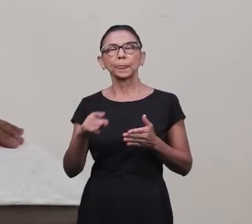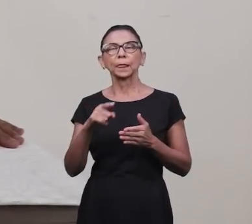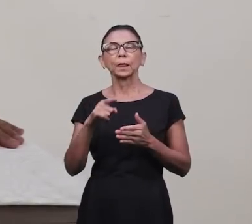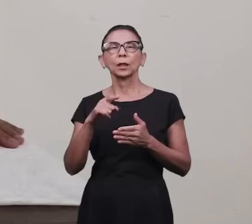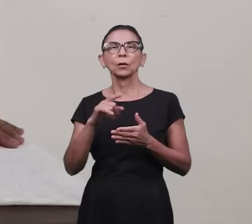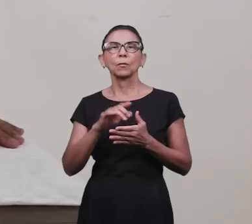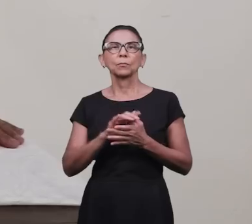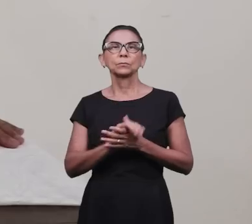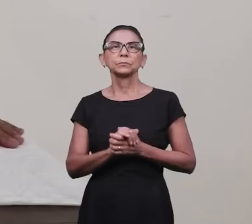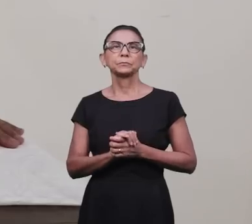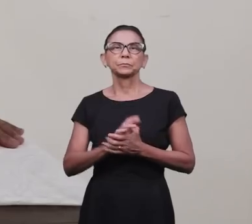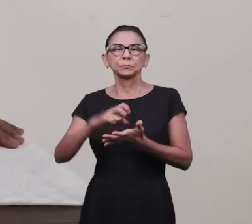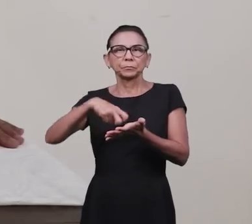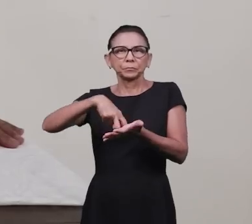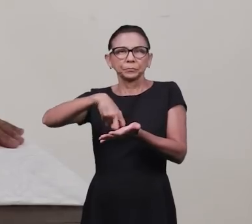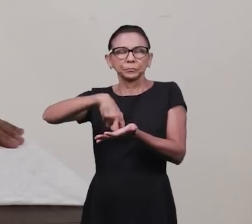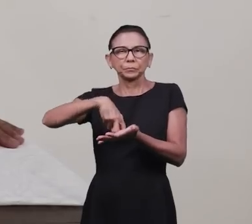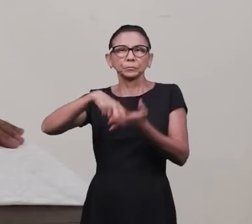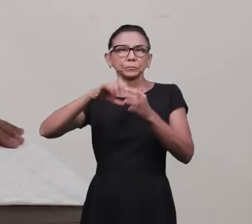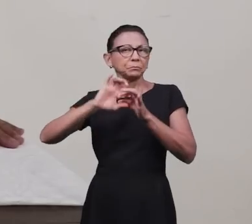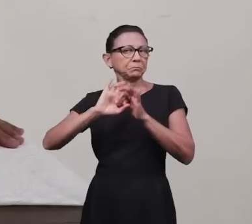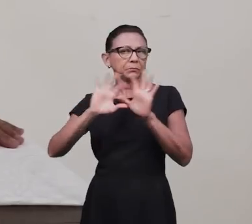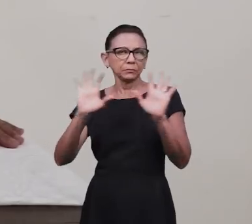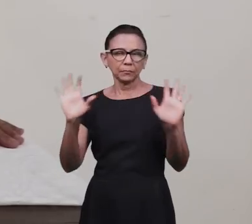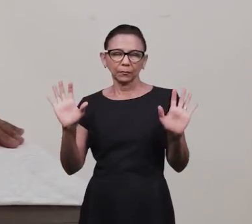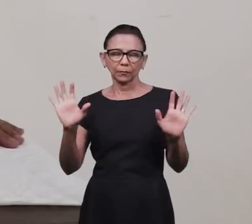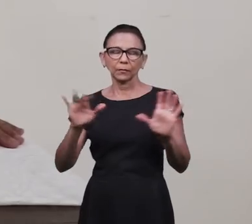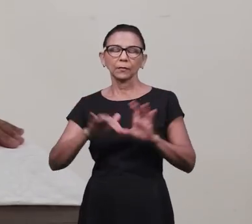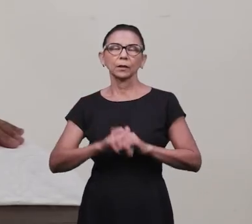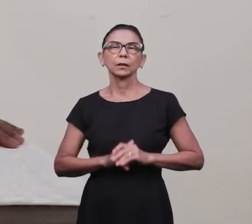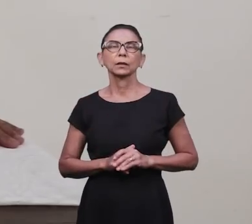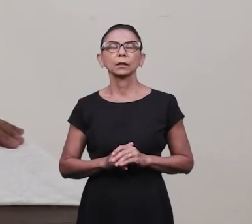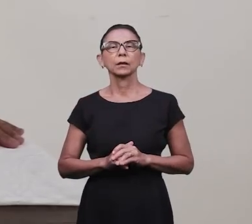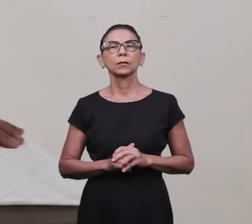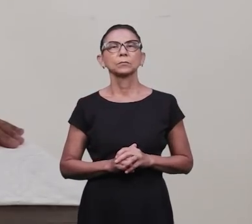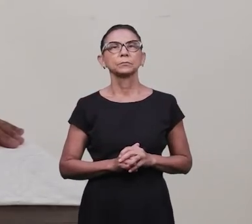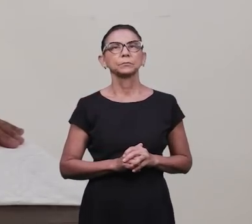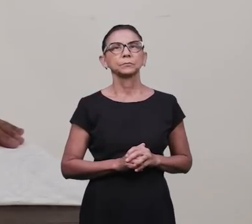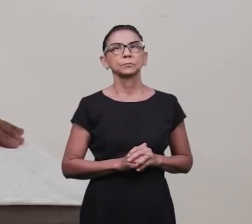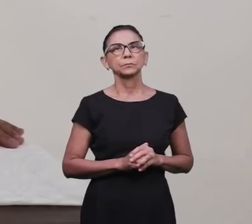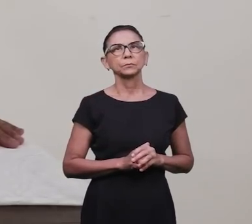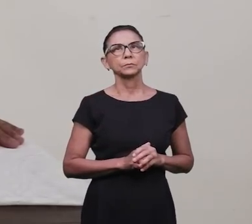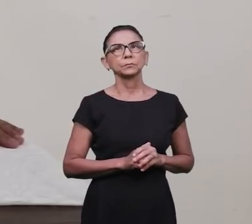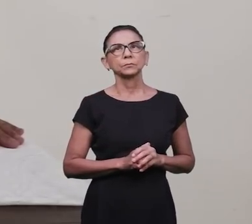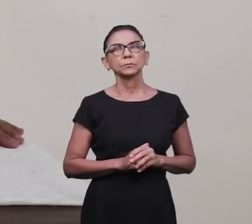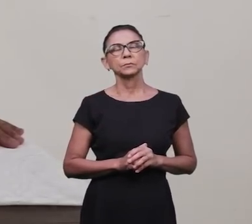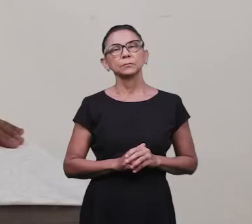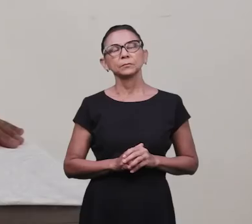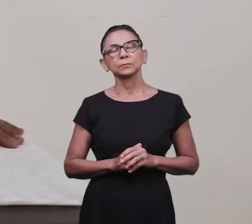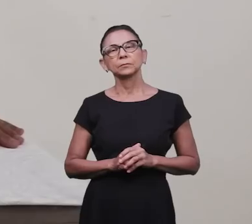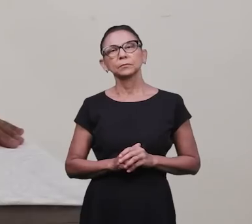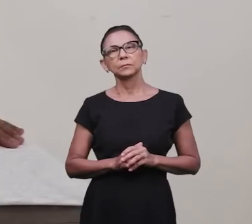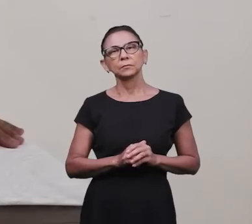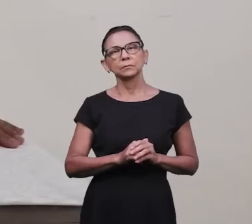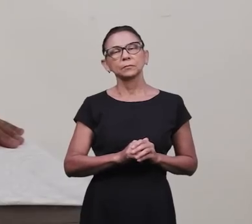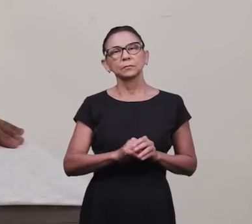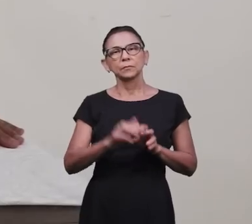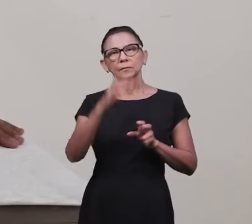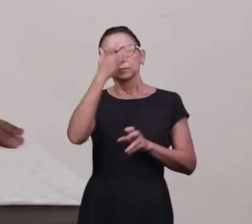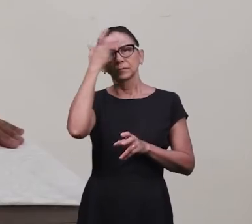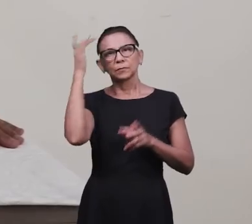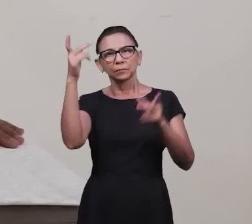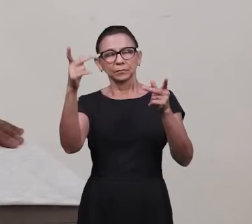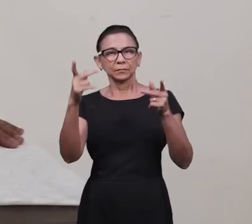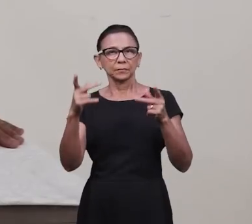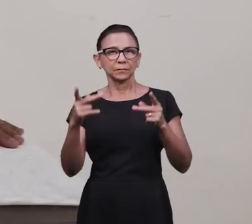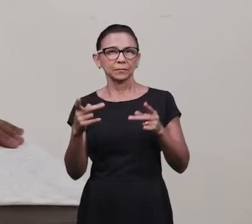estar de joelhos ou da forma como você puder estar. E a você que nos visita, se desejar nos acompanhar